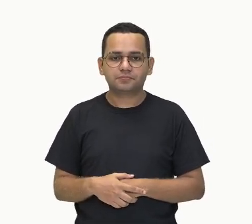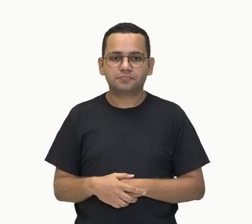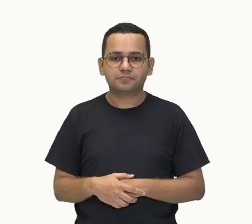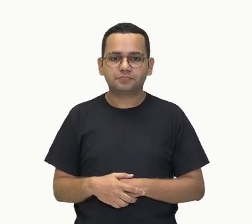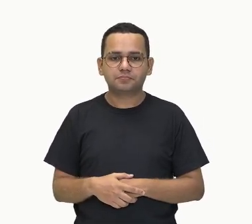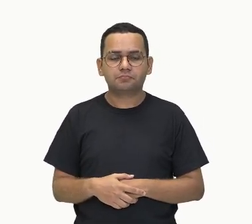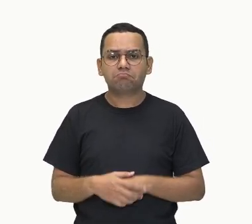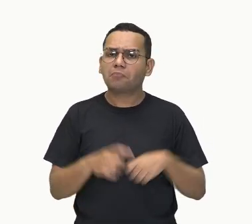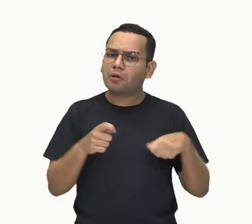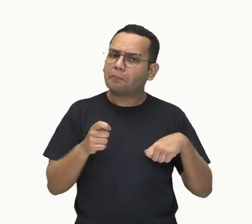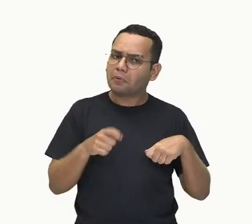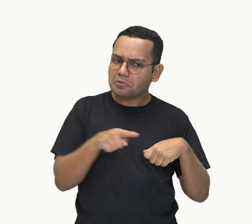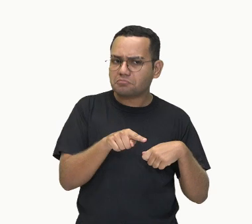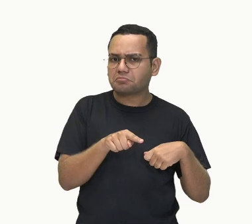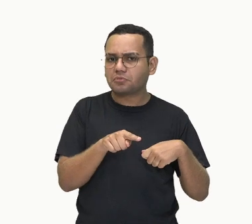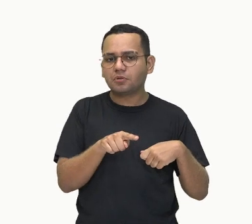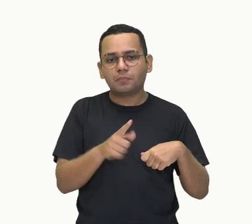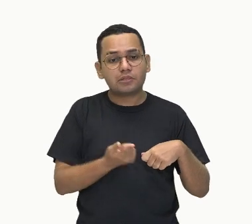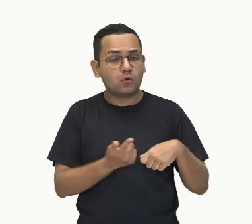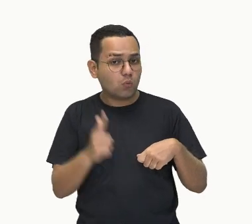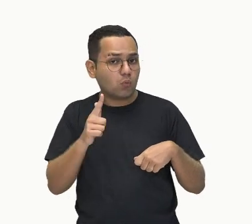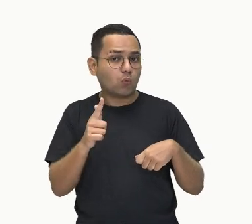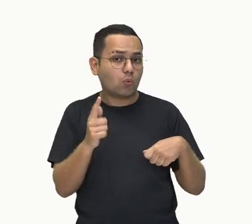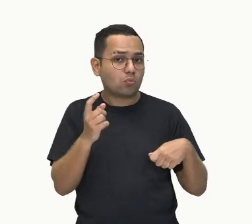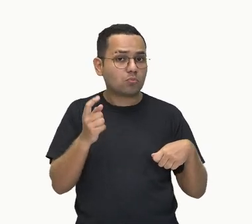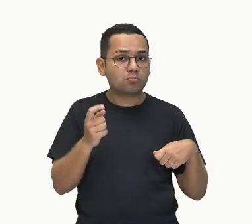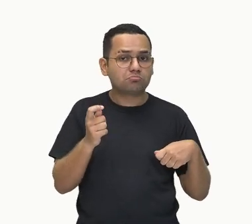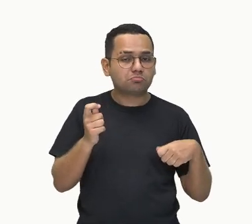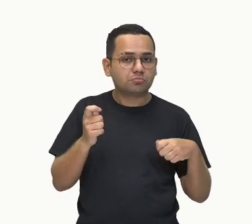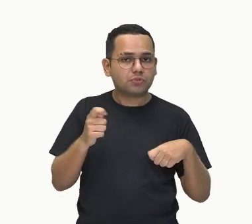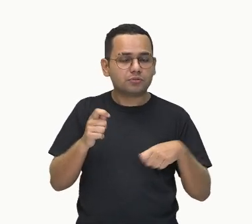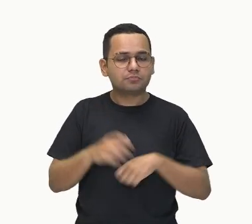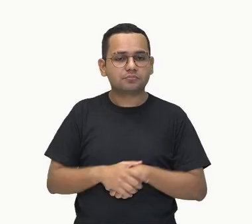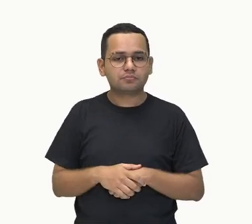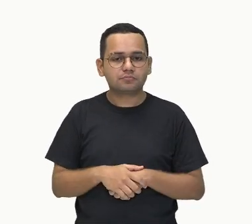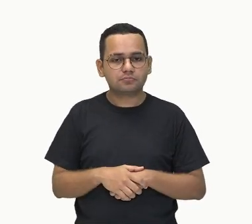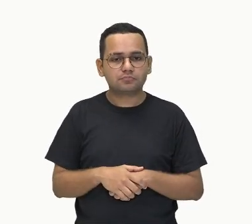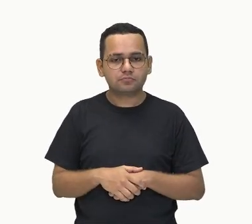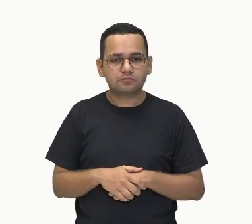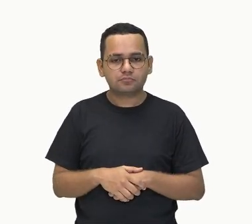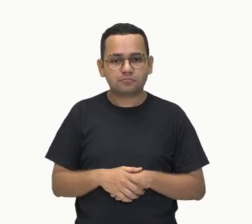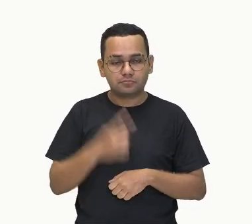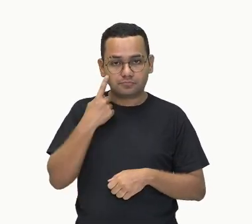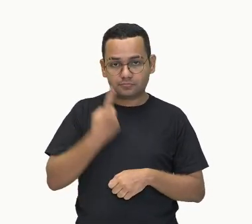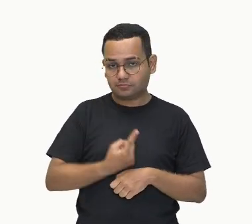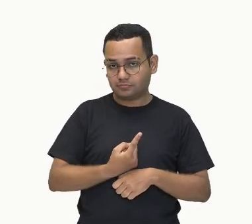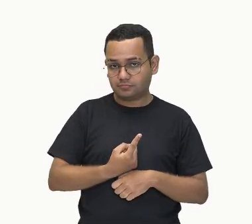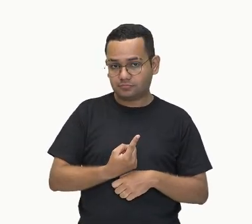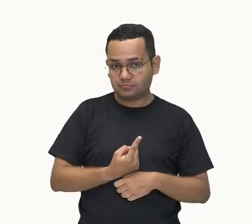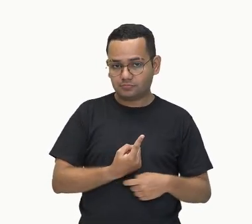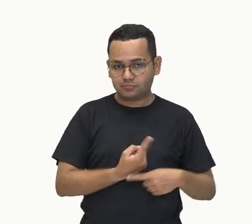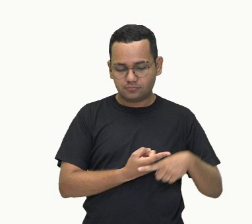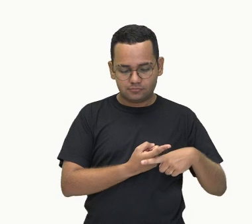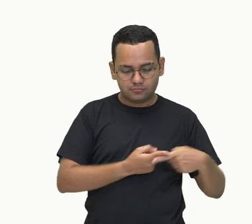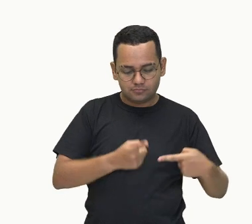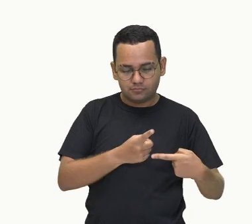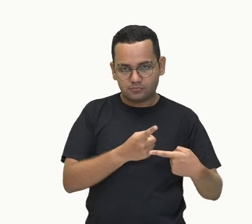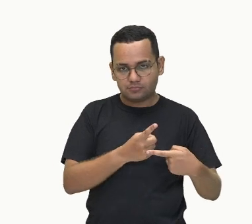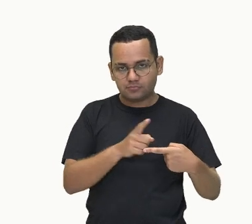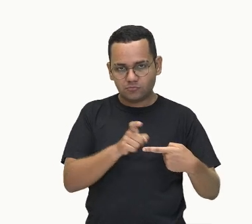escrever dessa forma, mas também posso escrever assim, ó, menos 5x sobre